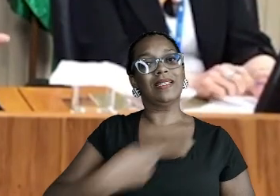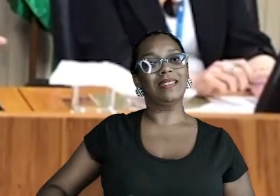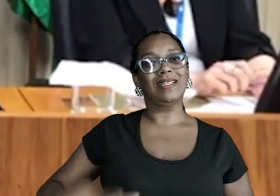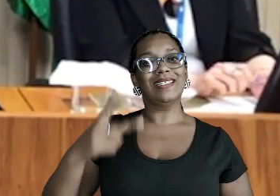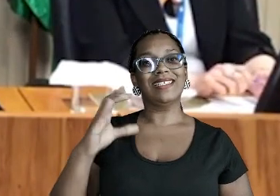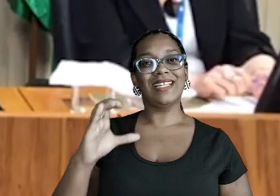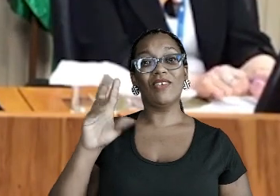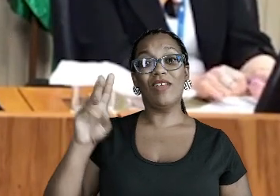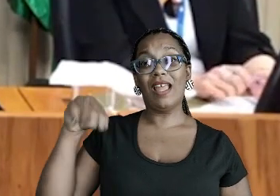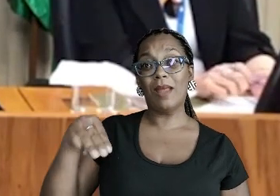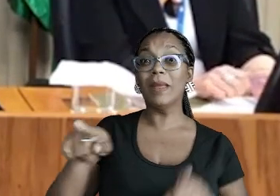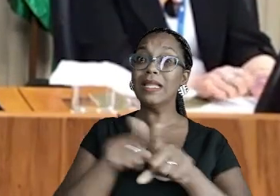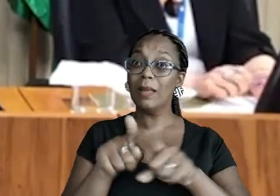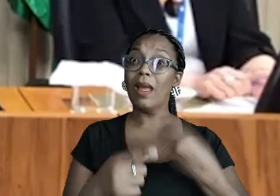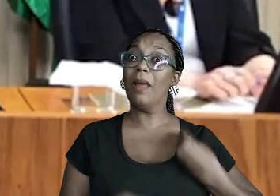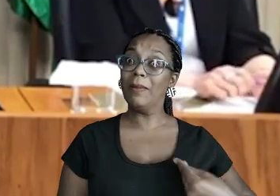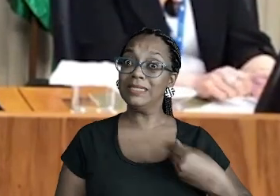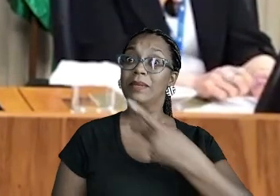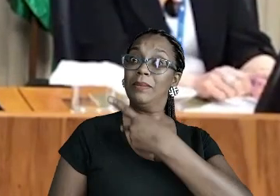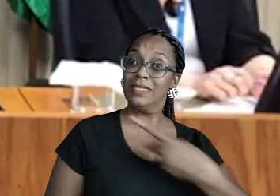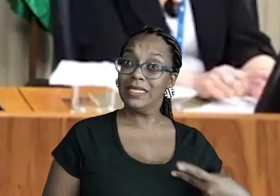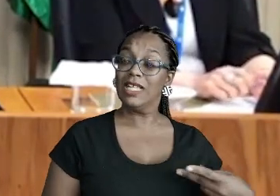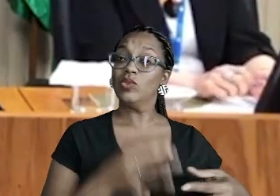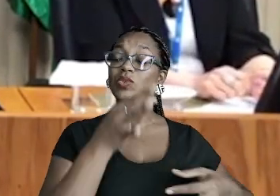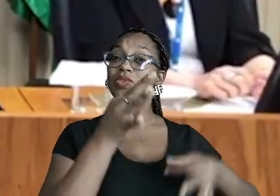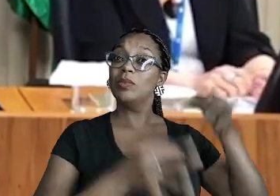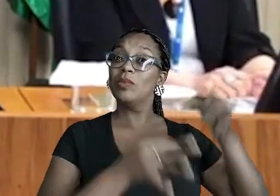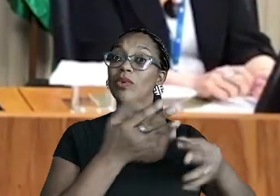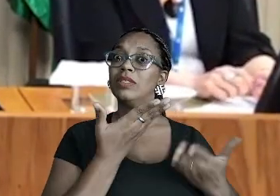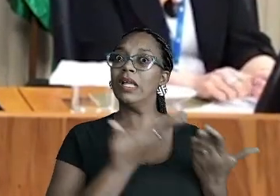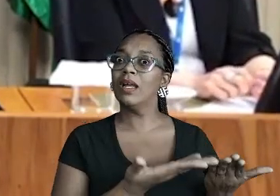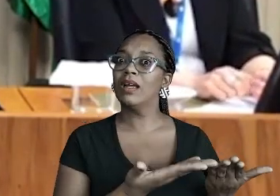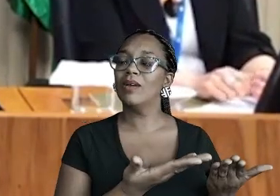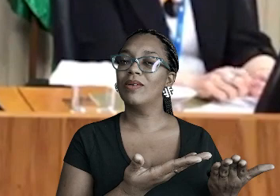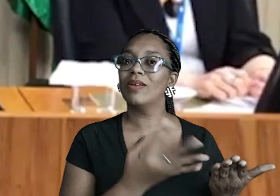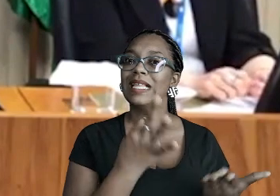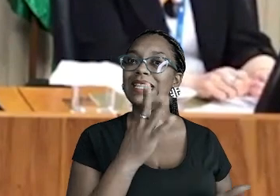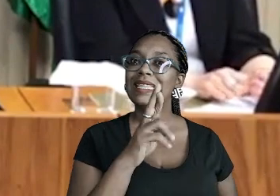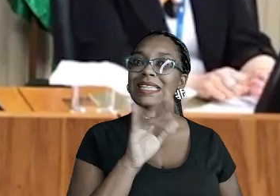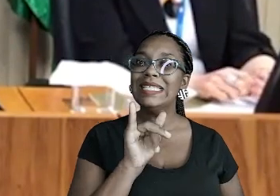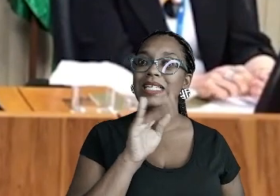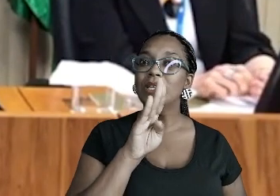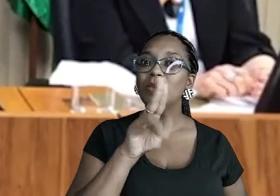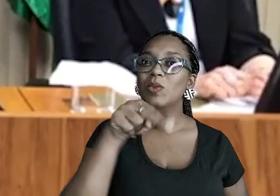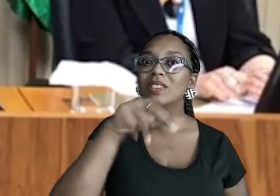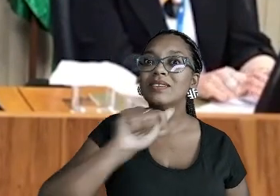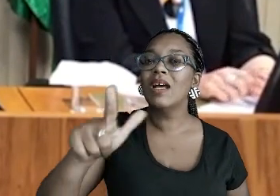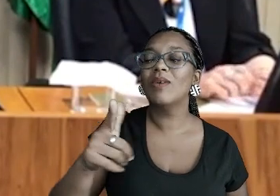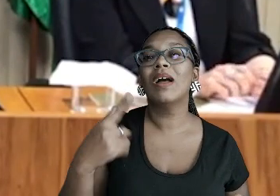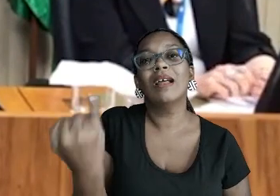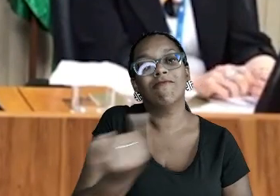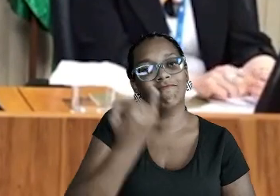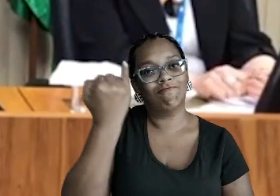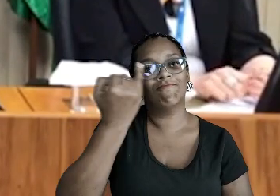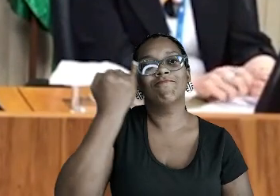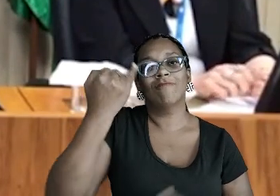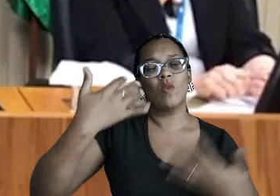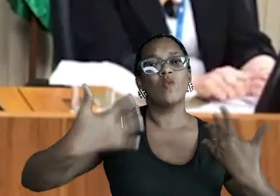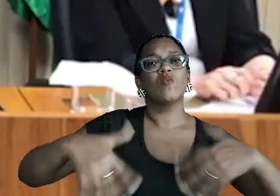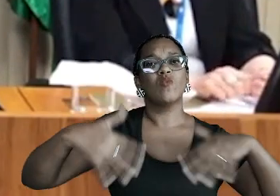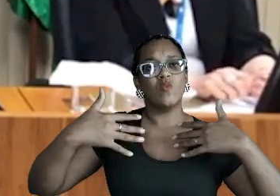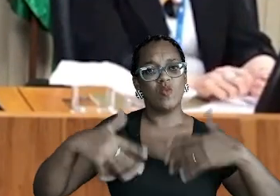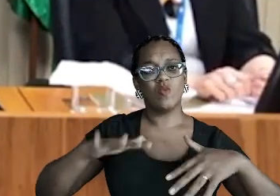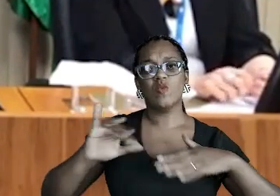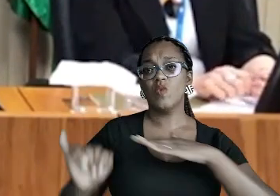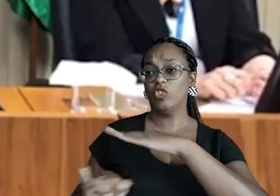da cvm e a presença da presidente do Tribunal Isso demonstra a importância a relevância que